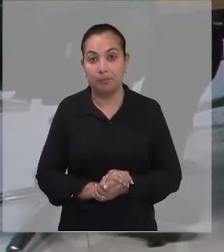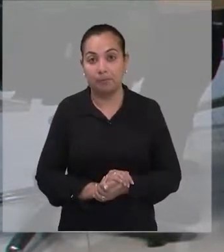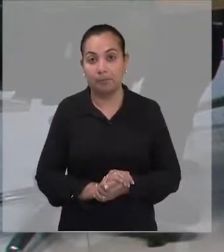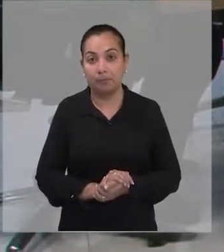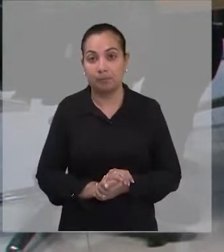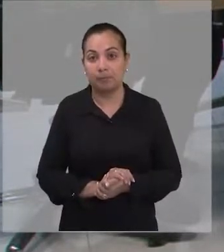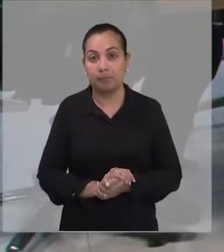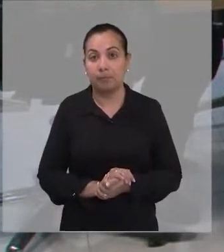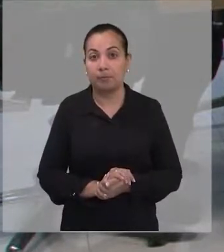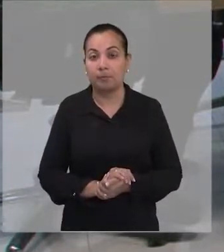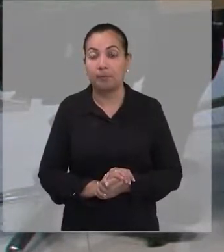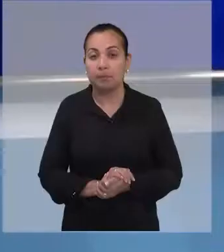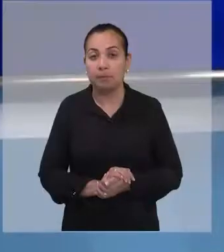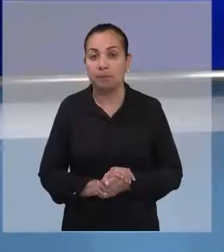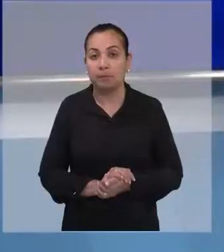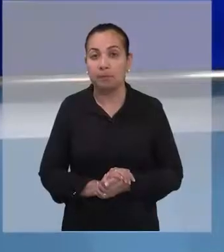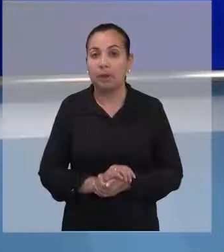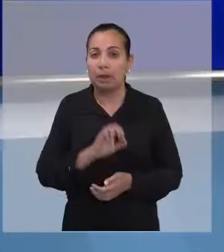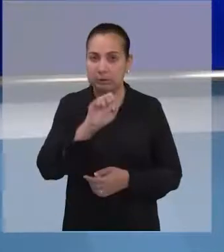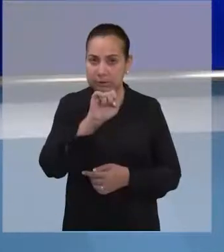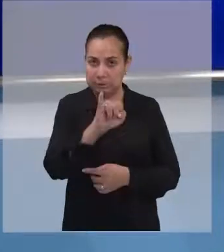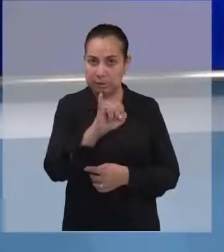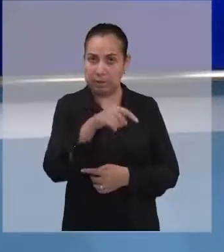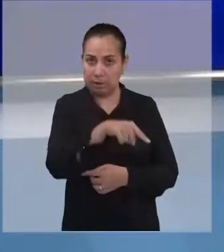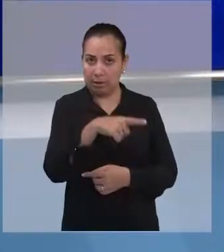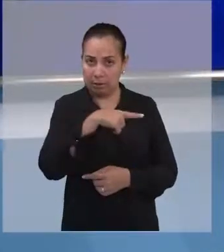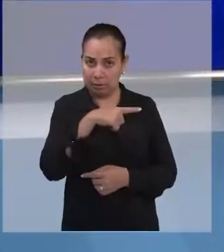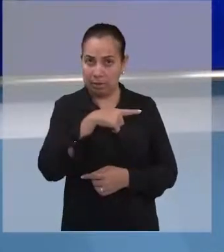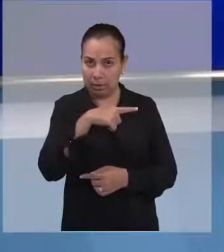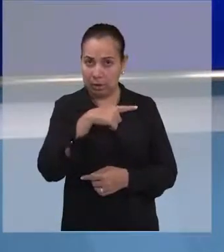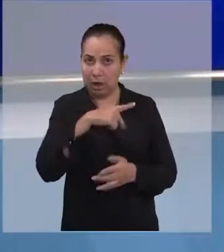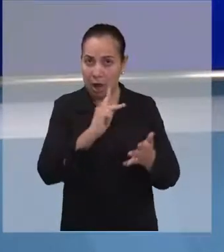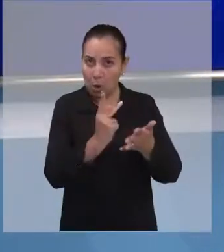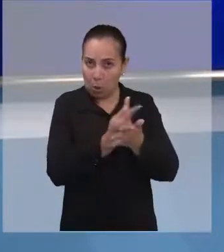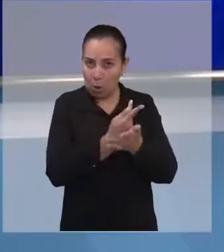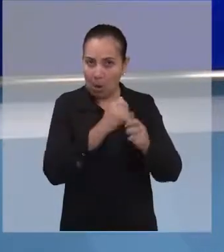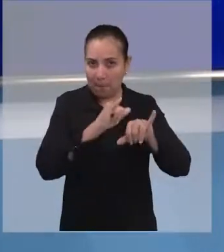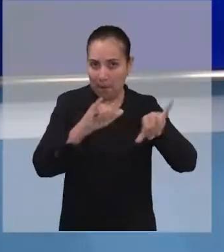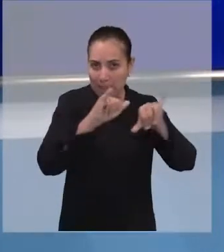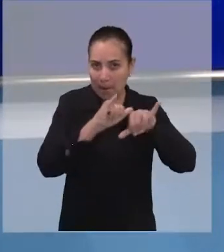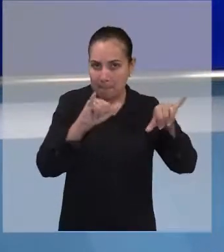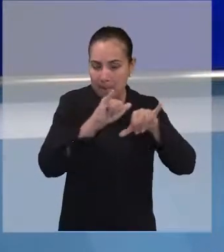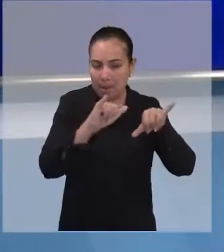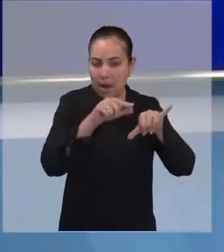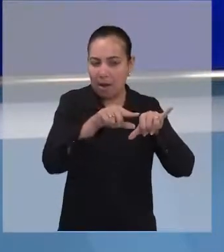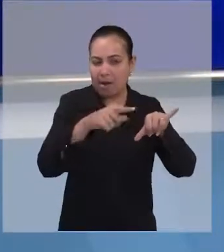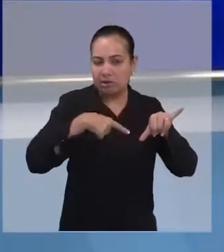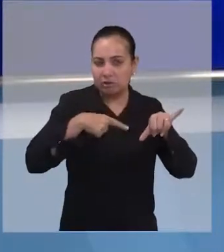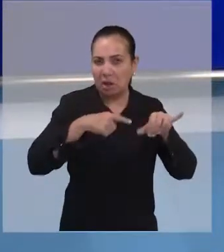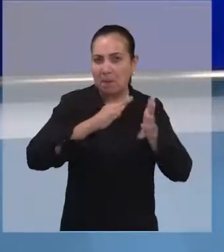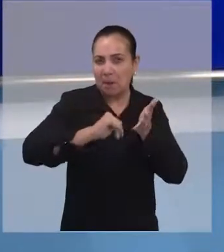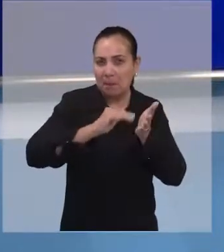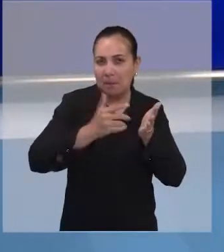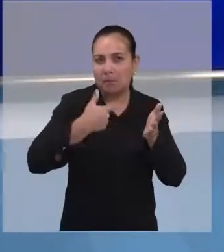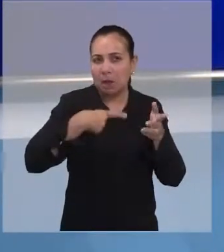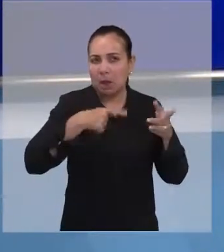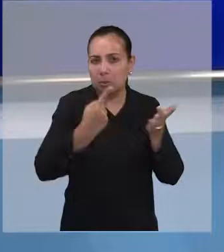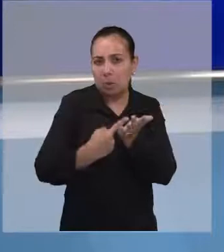Se os fins, nesse caso para os que defendem, justificam os meios utilizados, ainda que